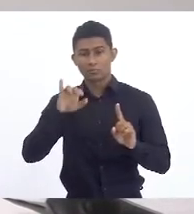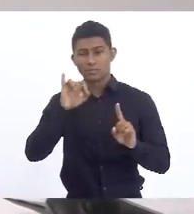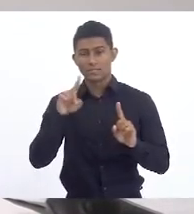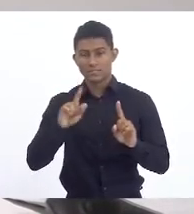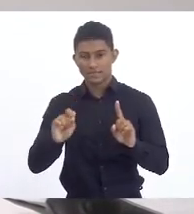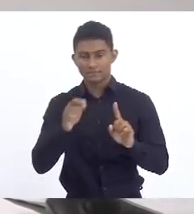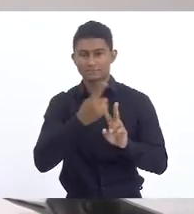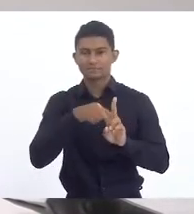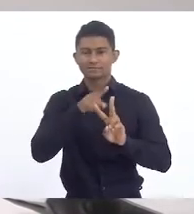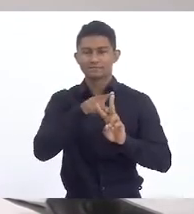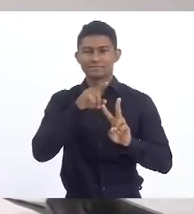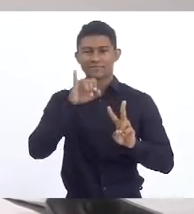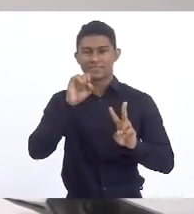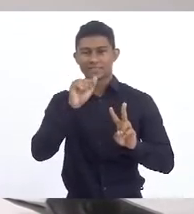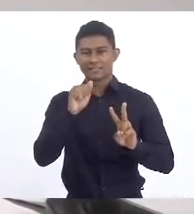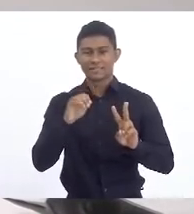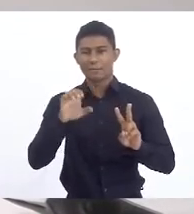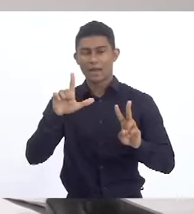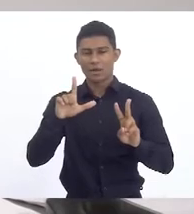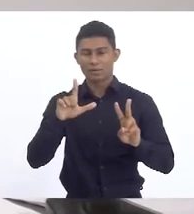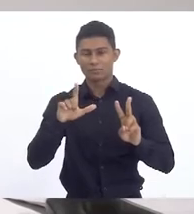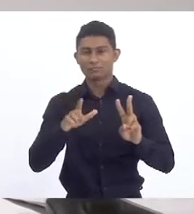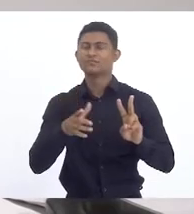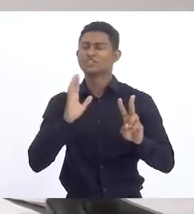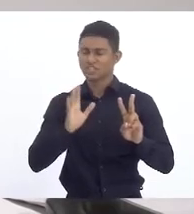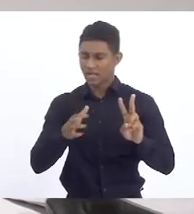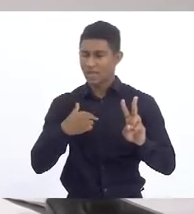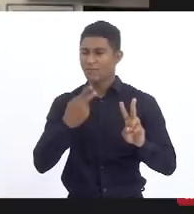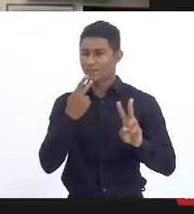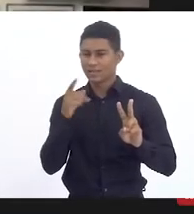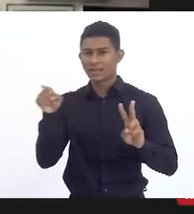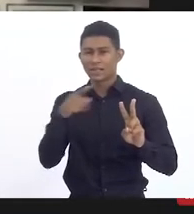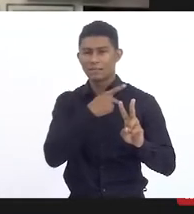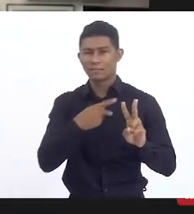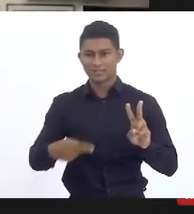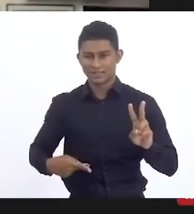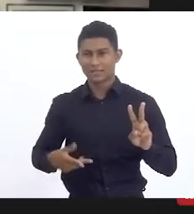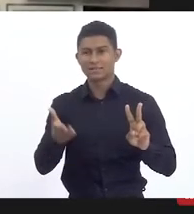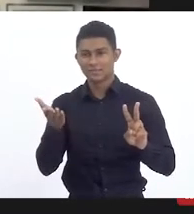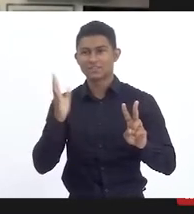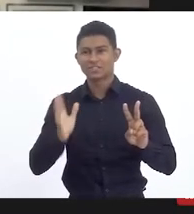Isabel Tostes, que eu já referenciei, presidente da CEAERJA,